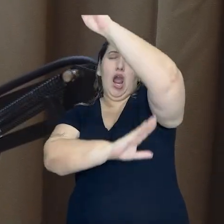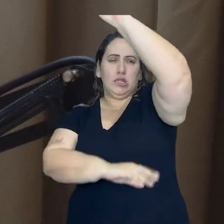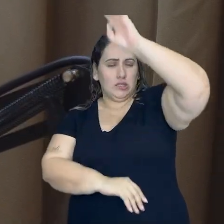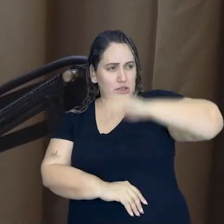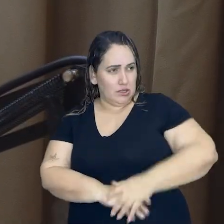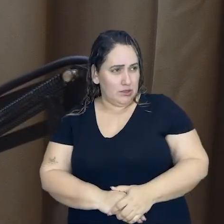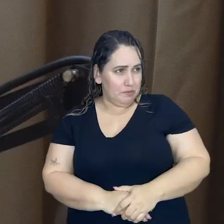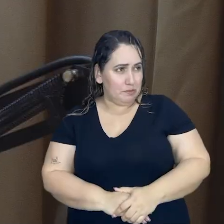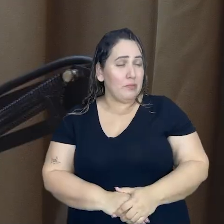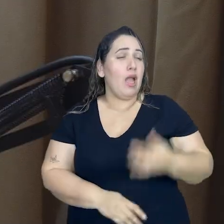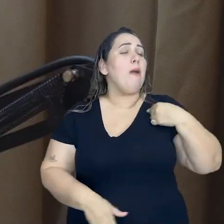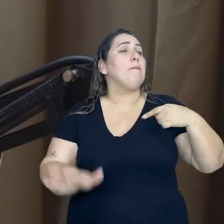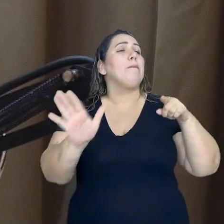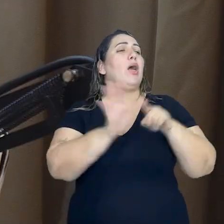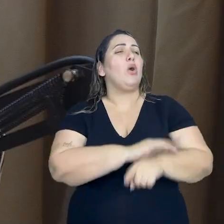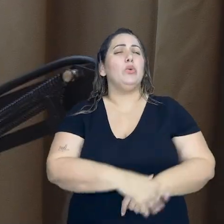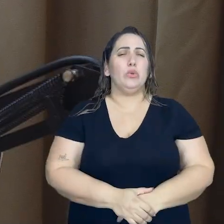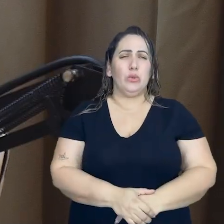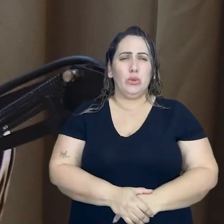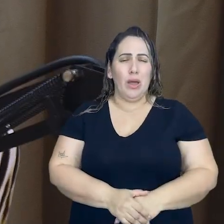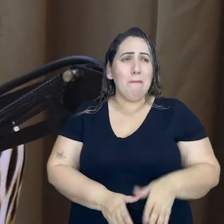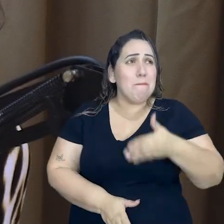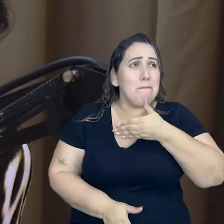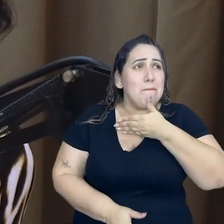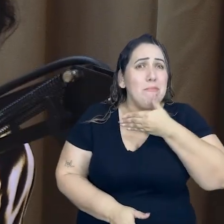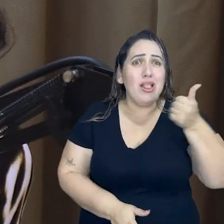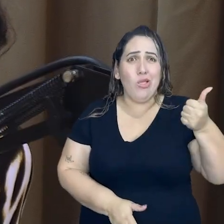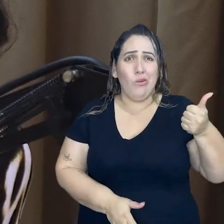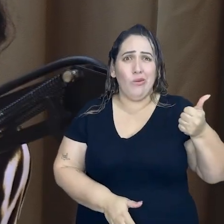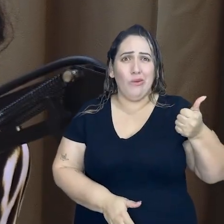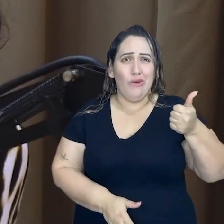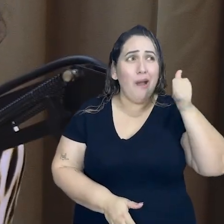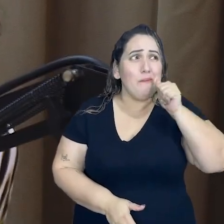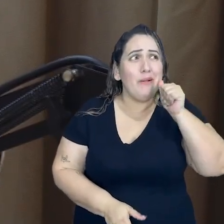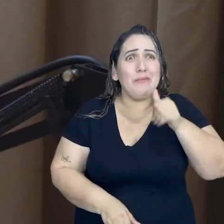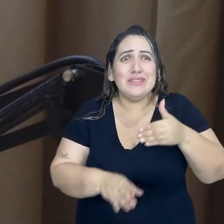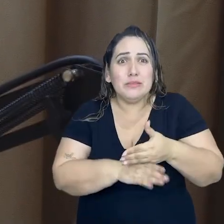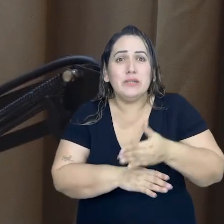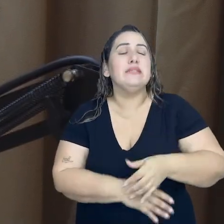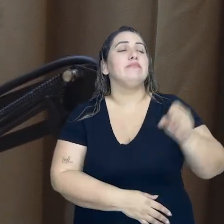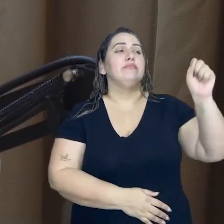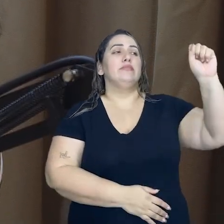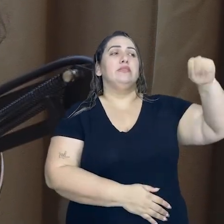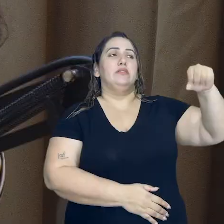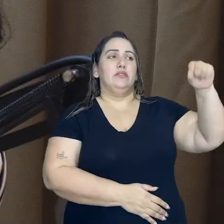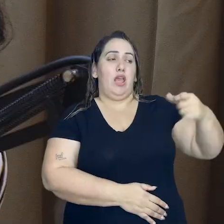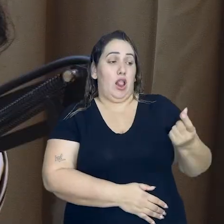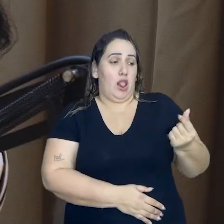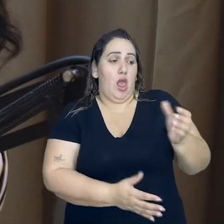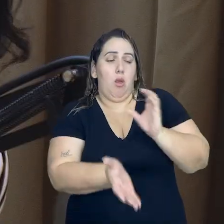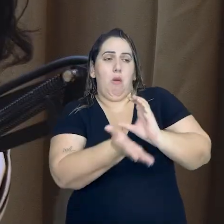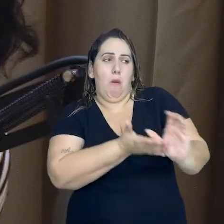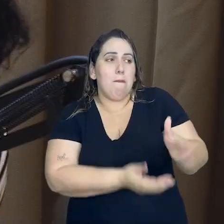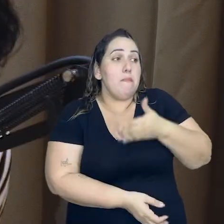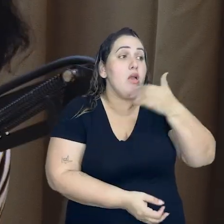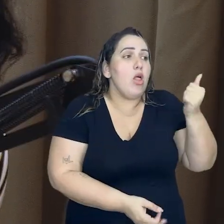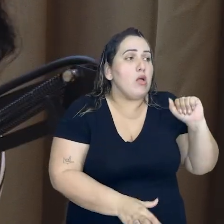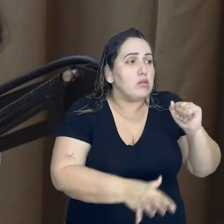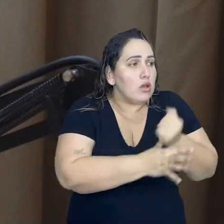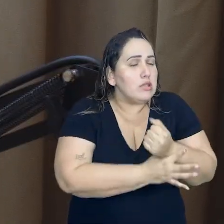qualitativa, ela vai além dessa análise técnica, certo? Aí eu não vou adentrar nessa seara